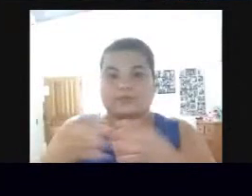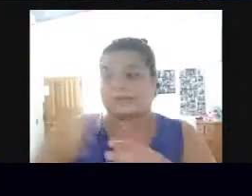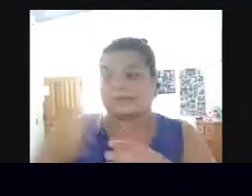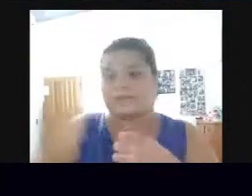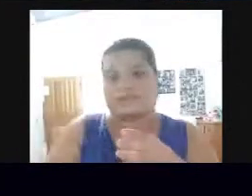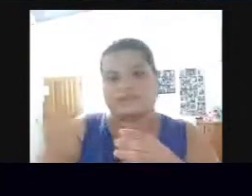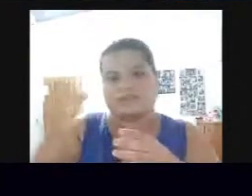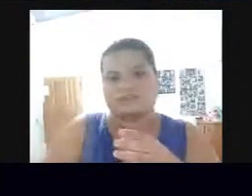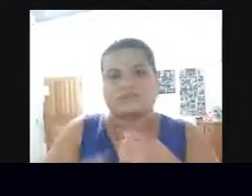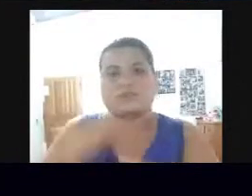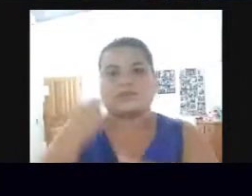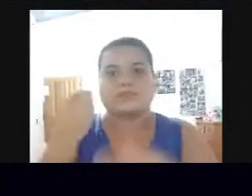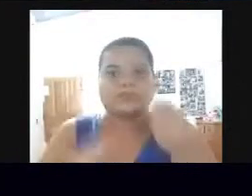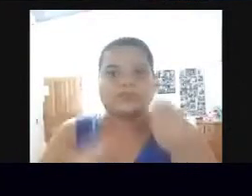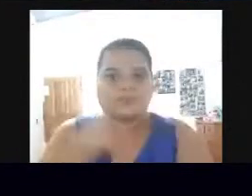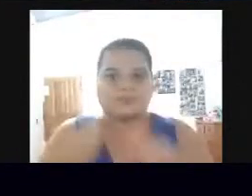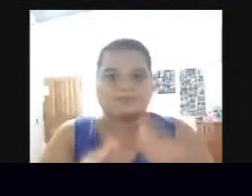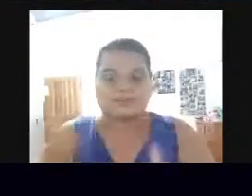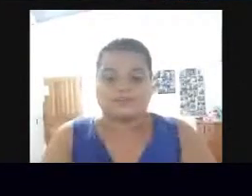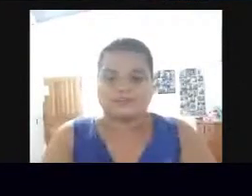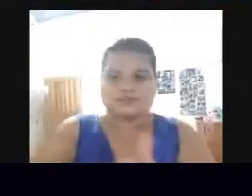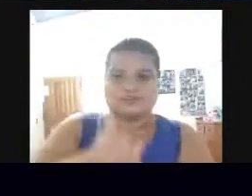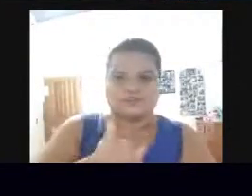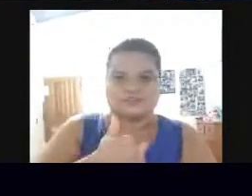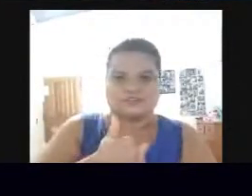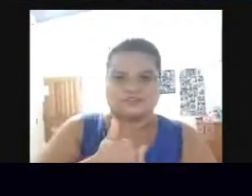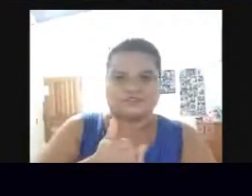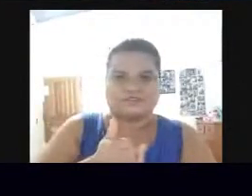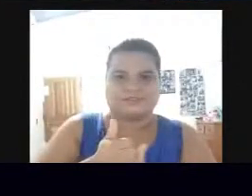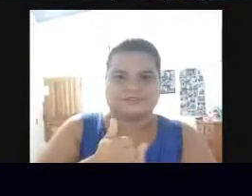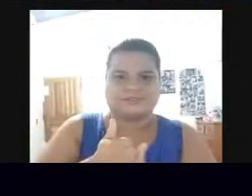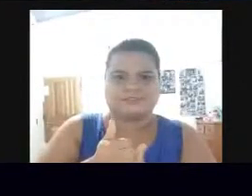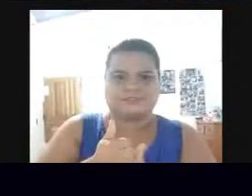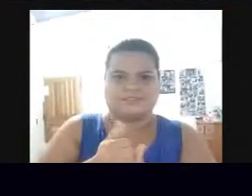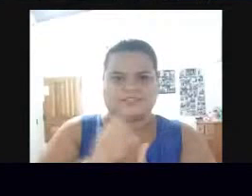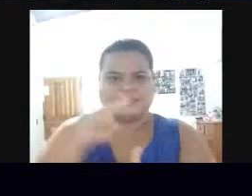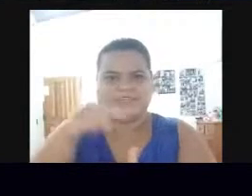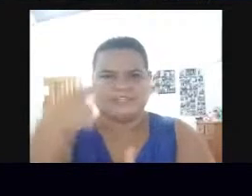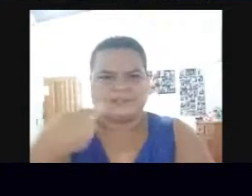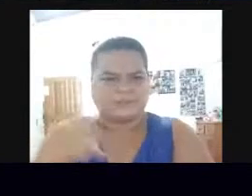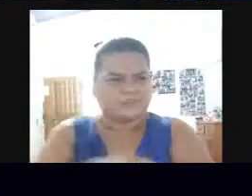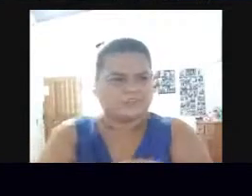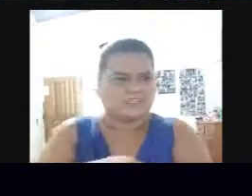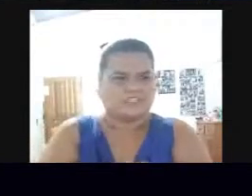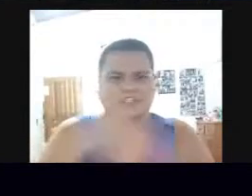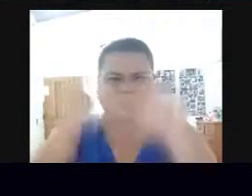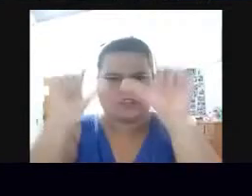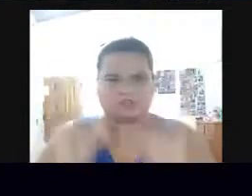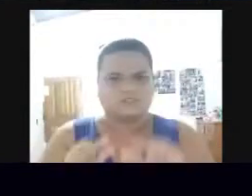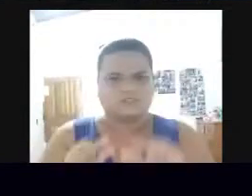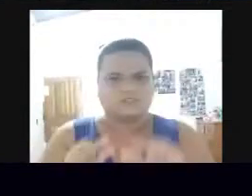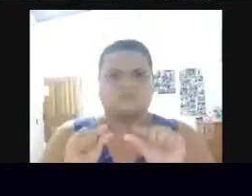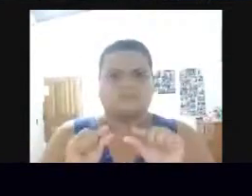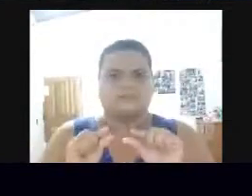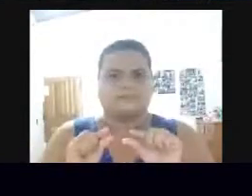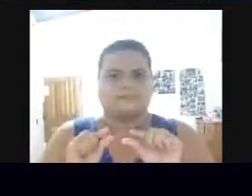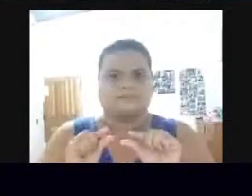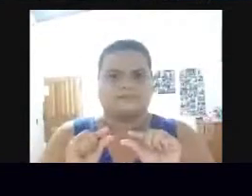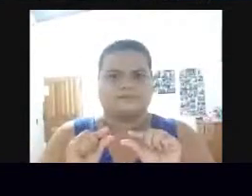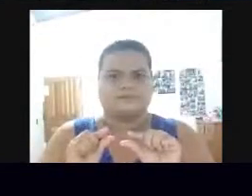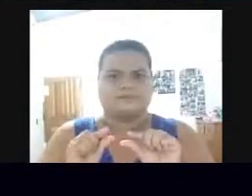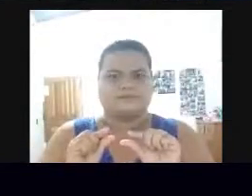desse alimento? E, porventura, é possível essa alergia ser minimizada? A rotação é uma opção para um